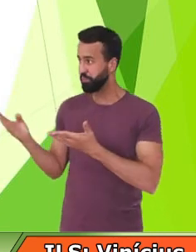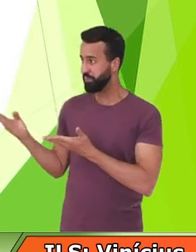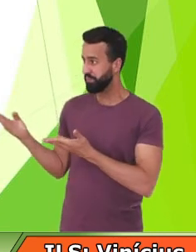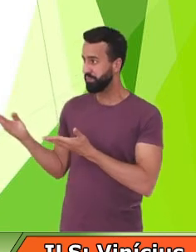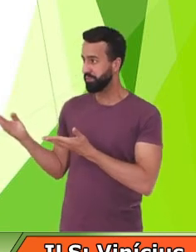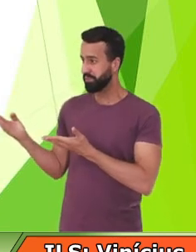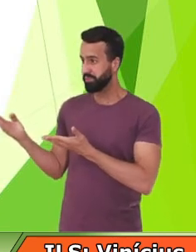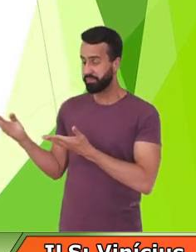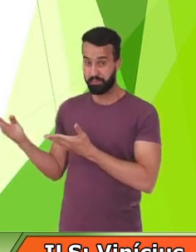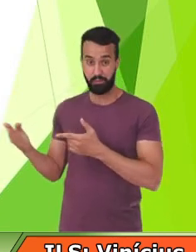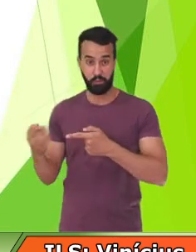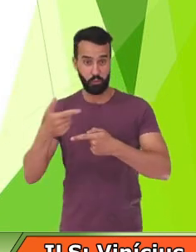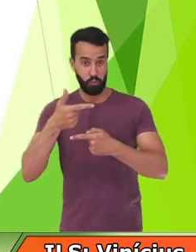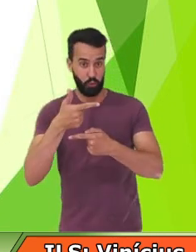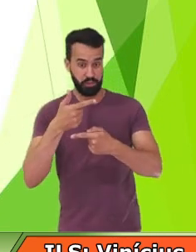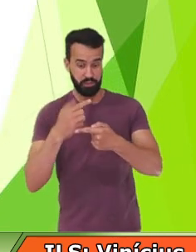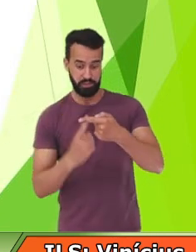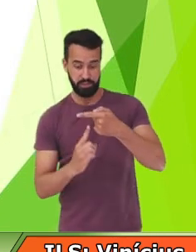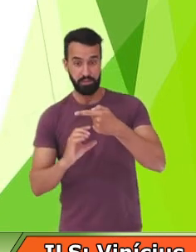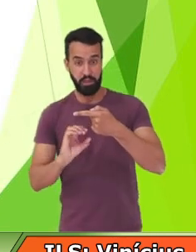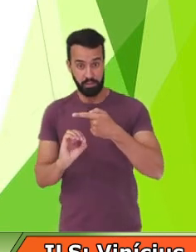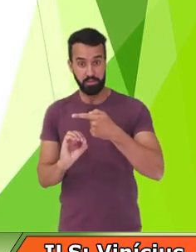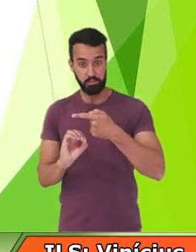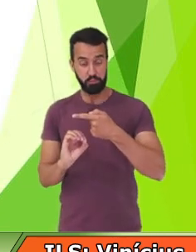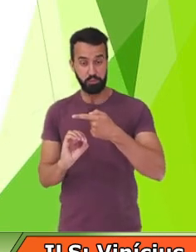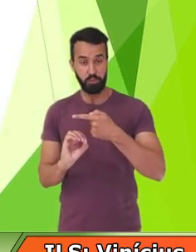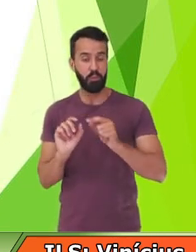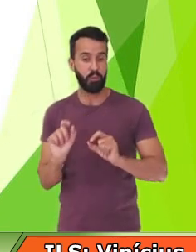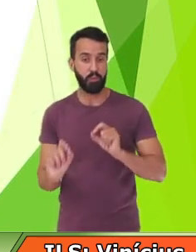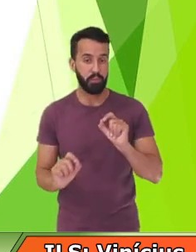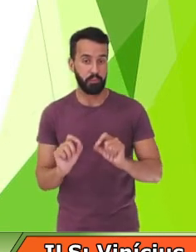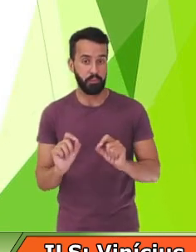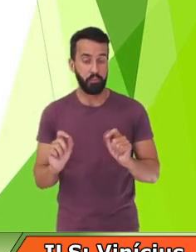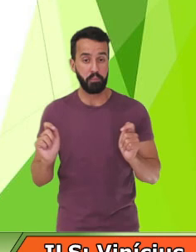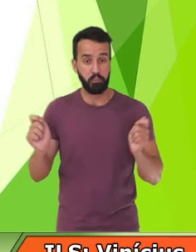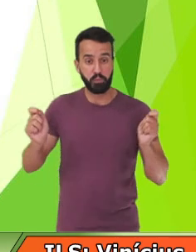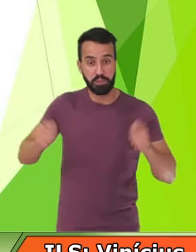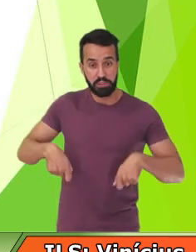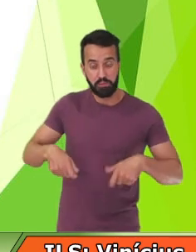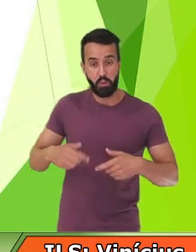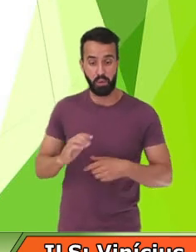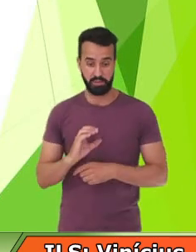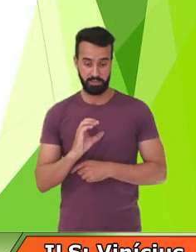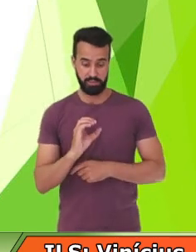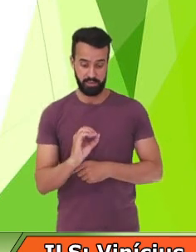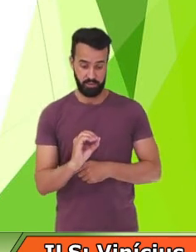décimos. 2 décimos na forma decimal eu posso escrever como